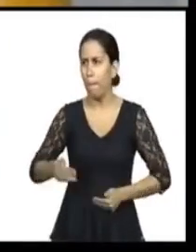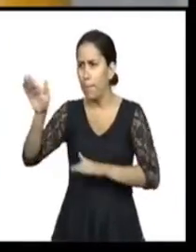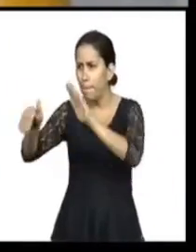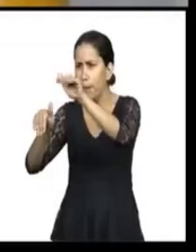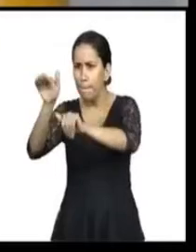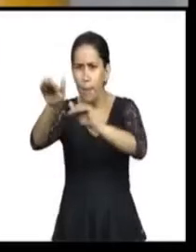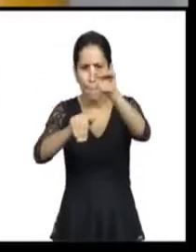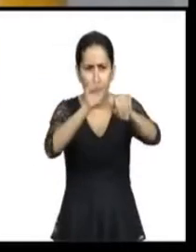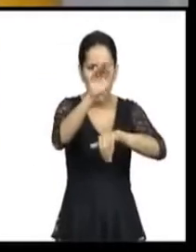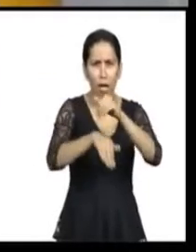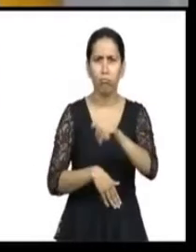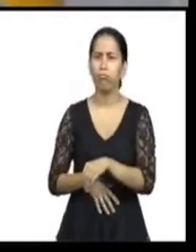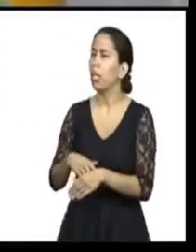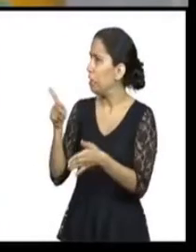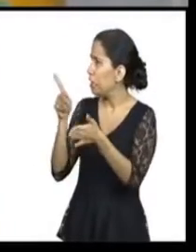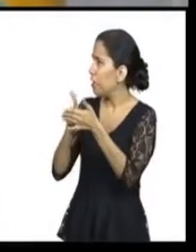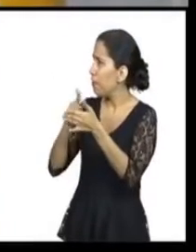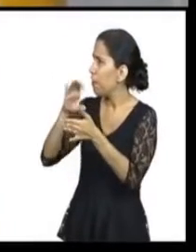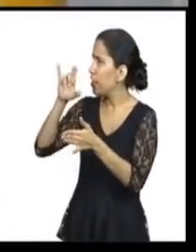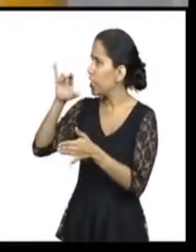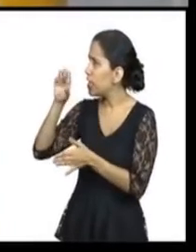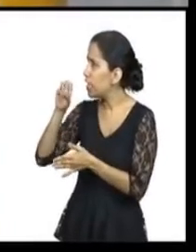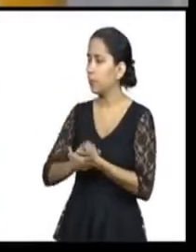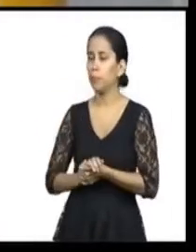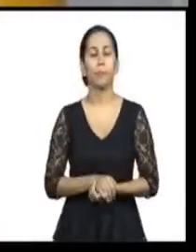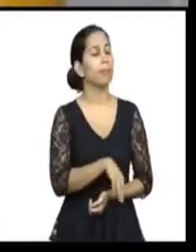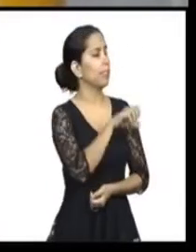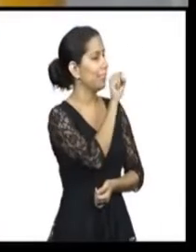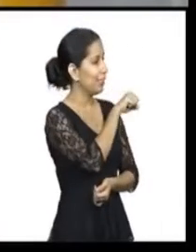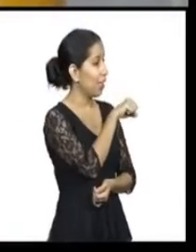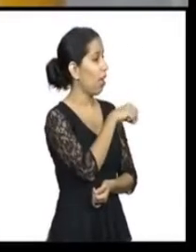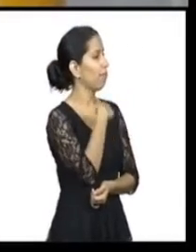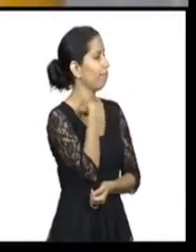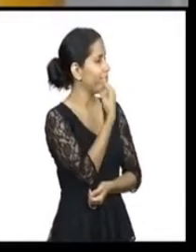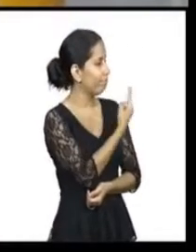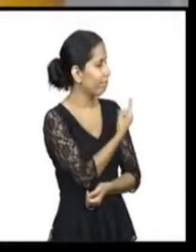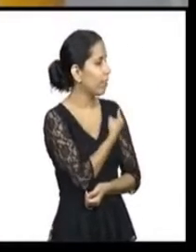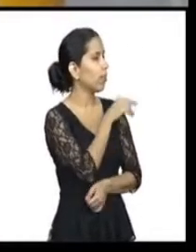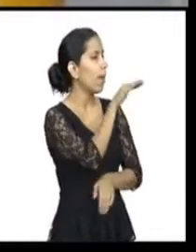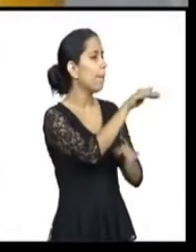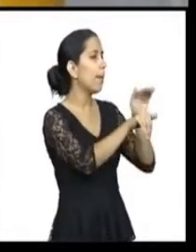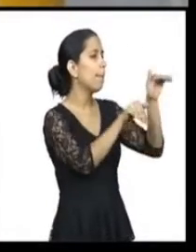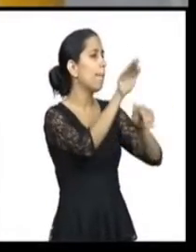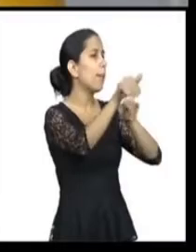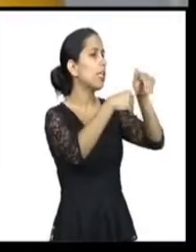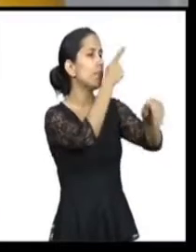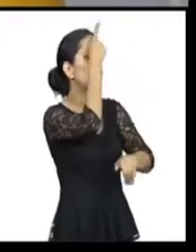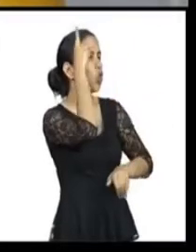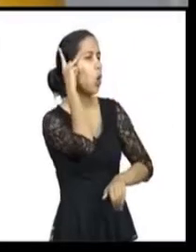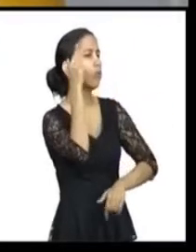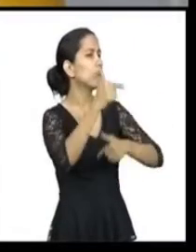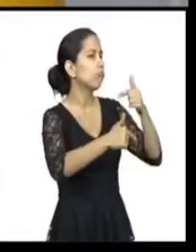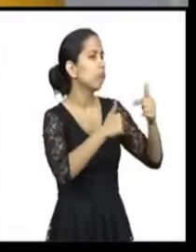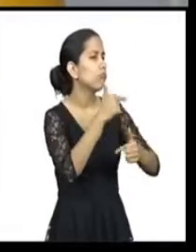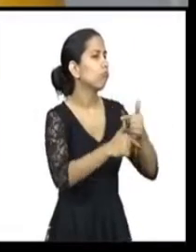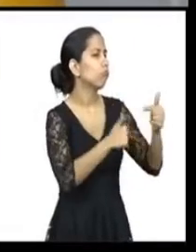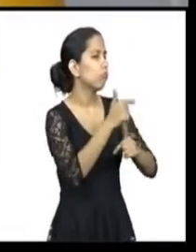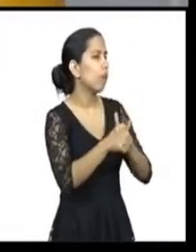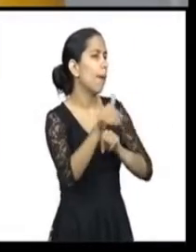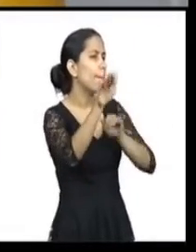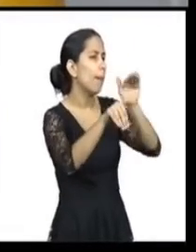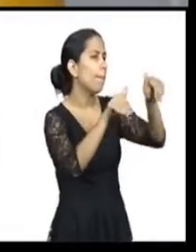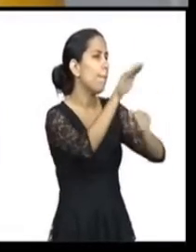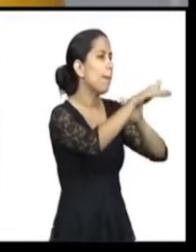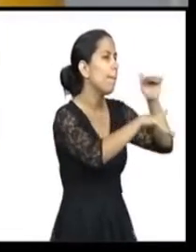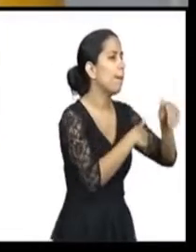nesta mina, não é, Célio? Foi. Nós ouvimos de quem está ali no dia a dia trabalhando, nós aproveitamos para disseminar